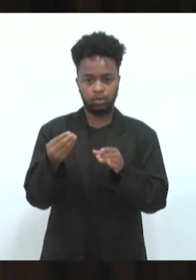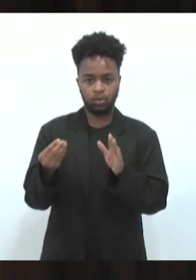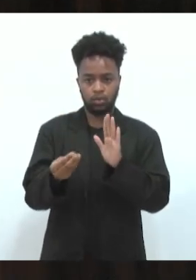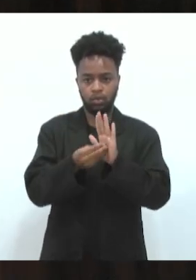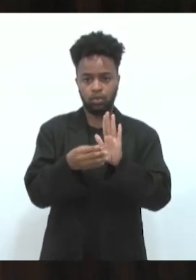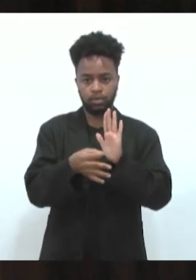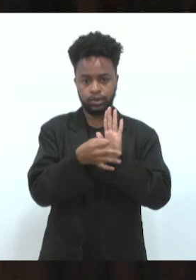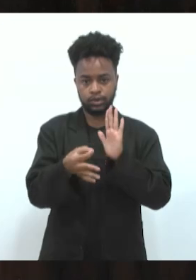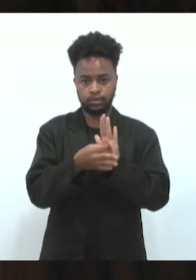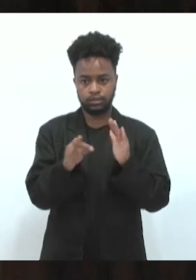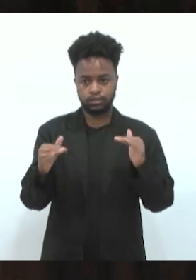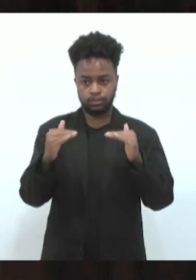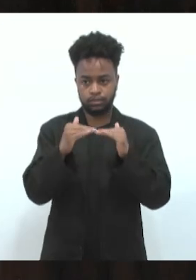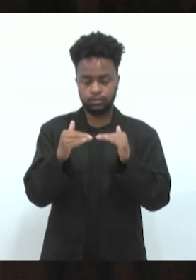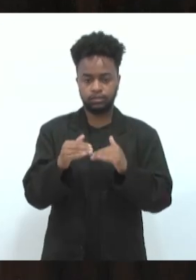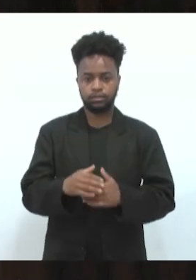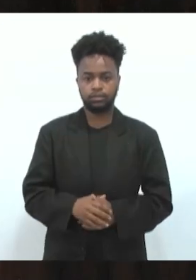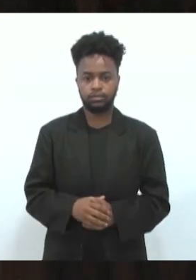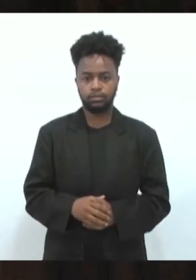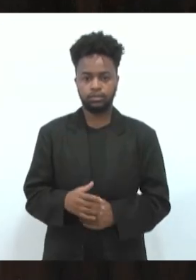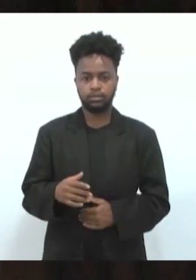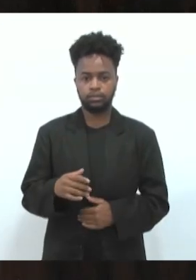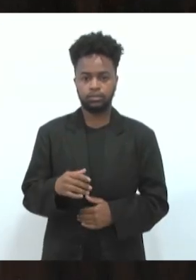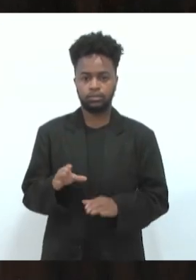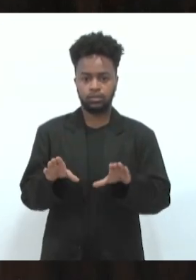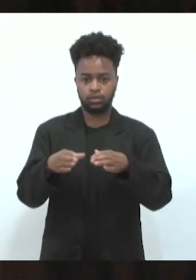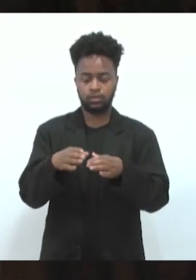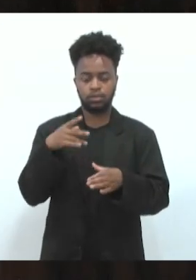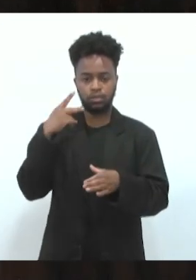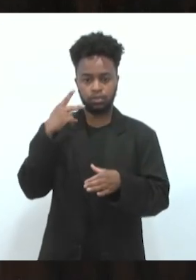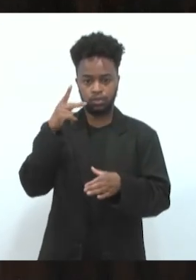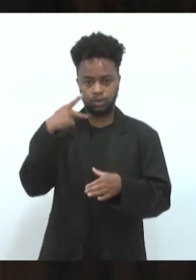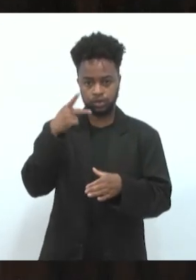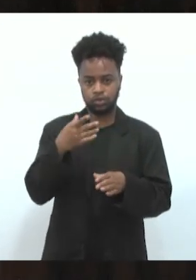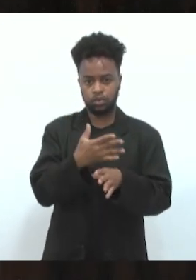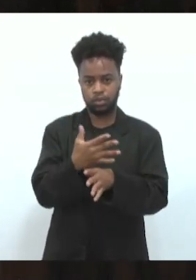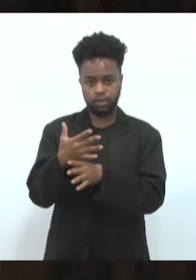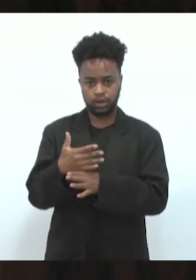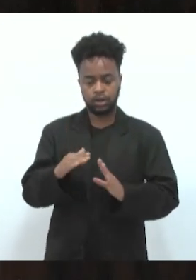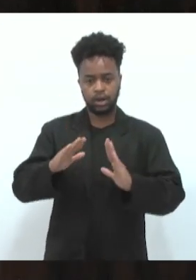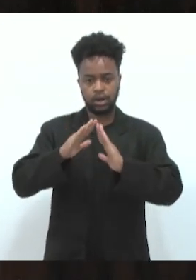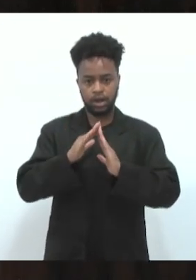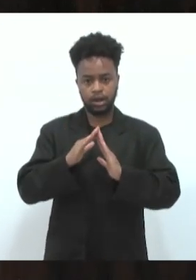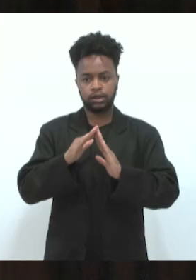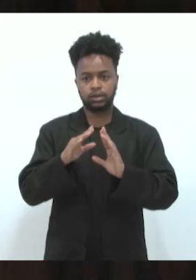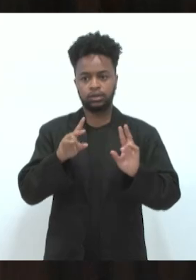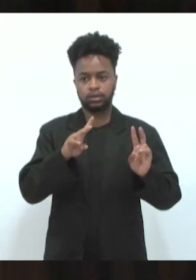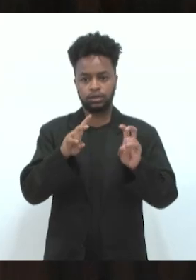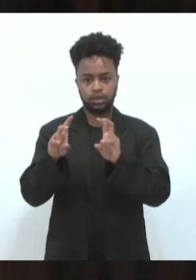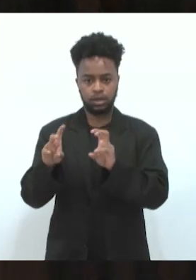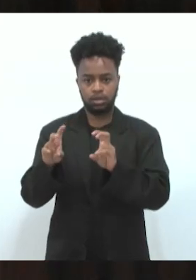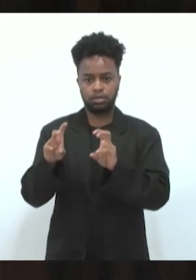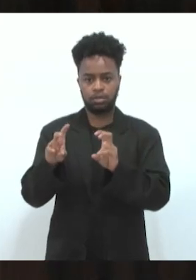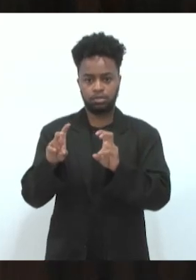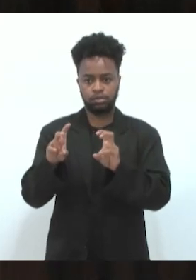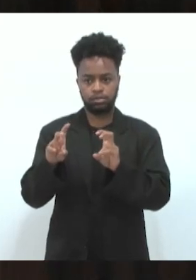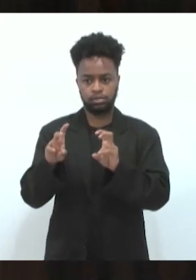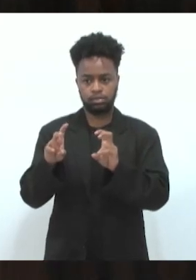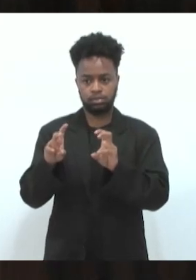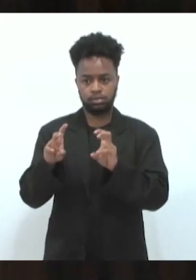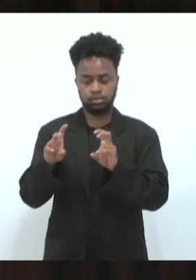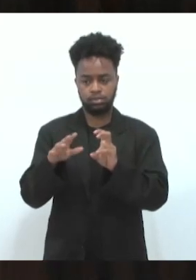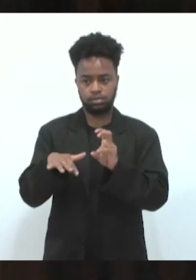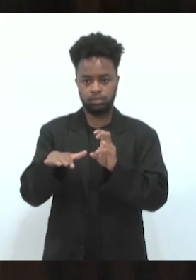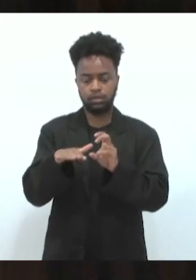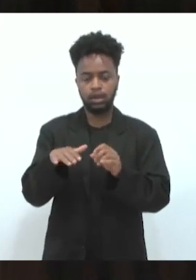Pela Comissão de Política Urbana, Habitação e Assuntos Fundiários. Para dar o parecer,